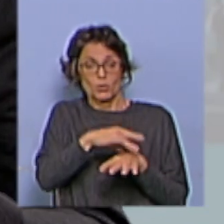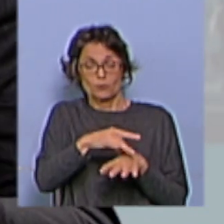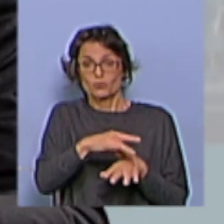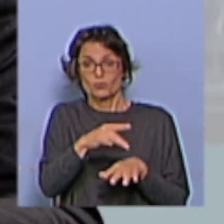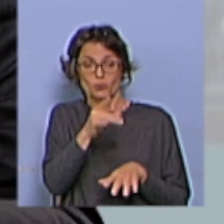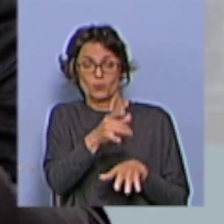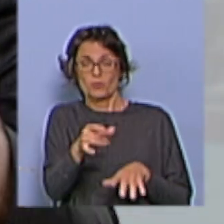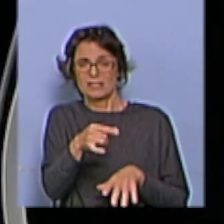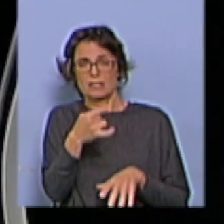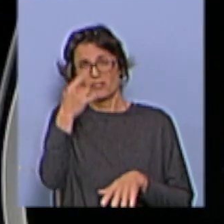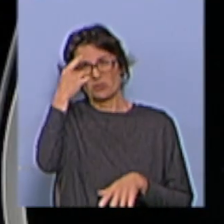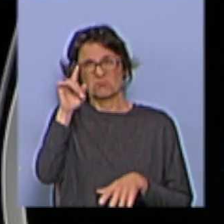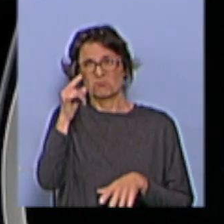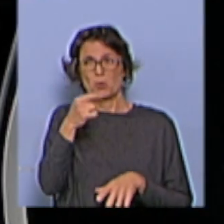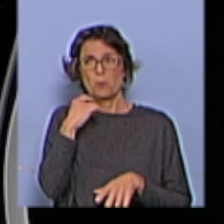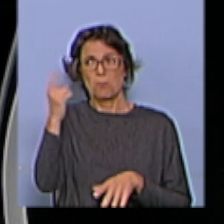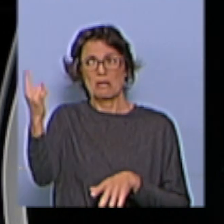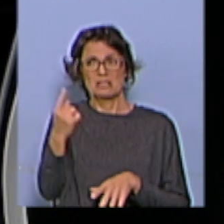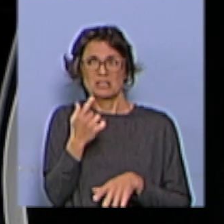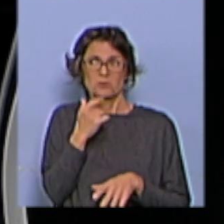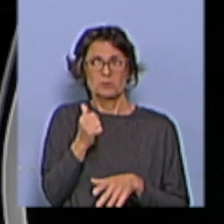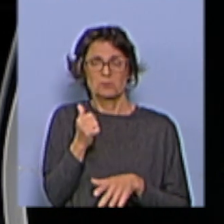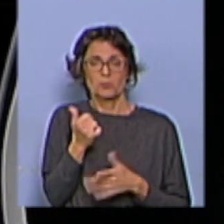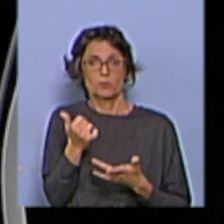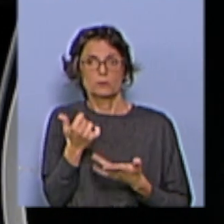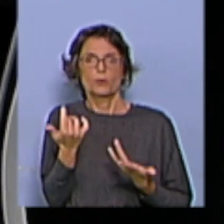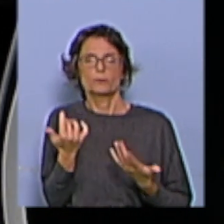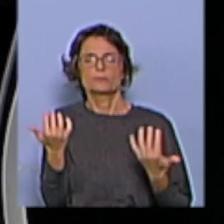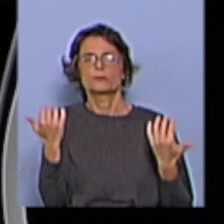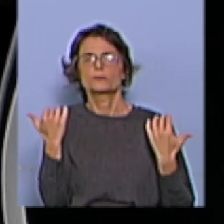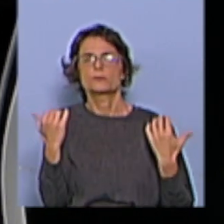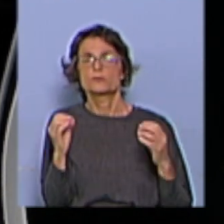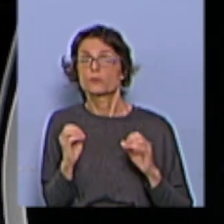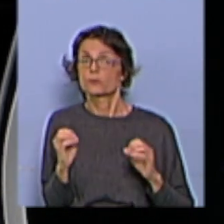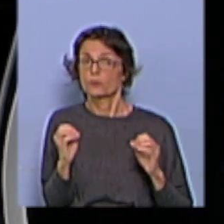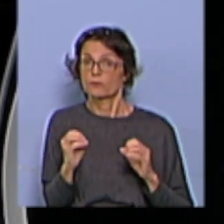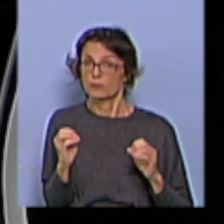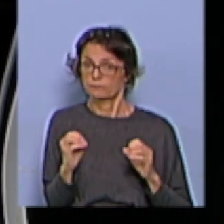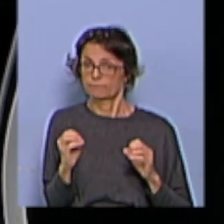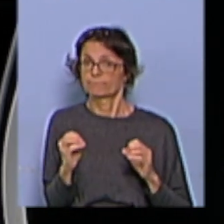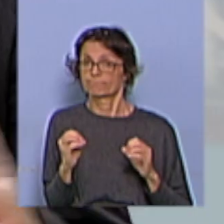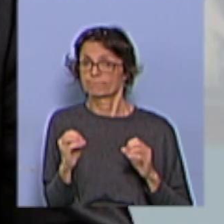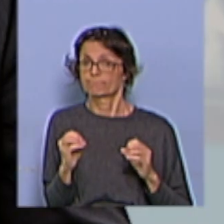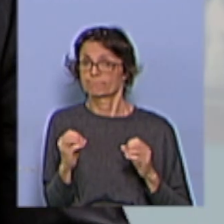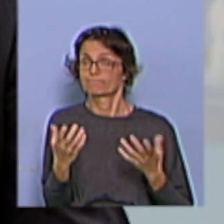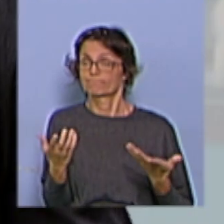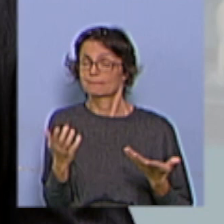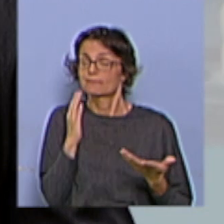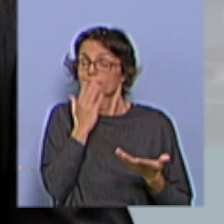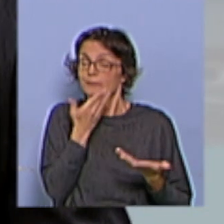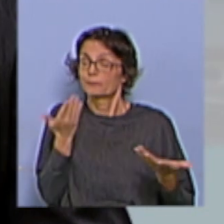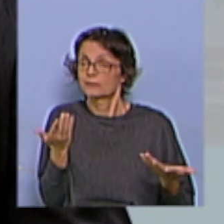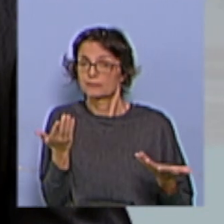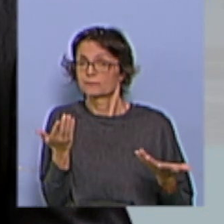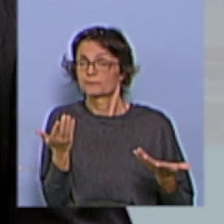porque, também, às vezes, a informação não funcionava. Houve assistência a doentes que pediram. Aí, nos